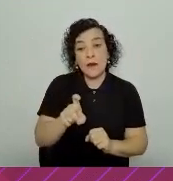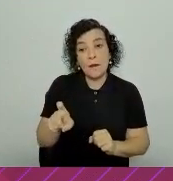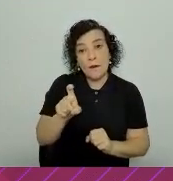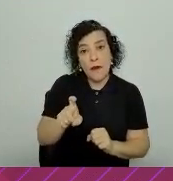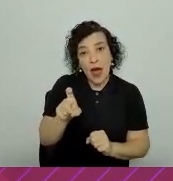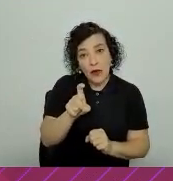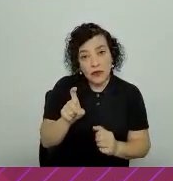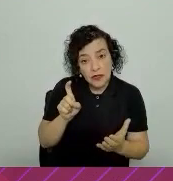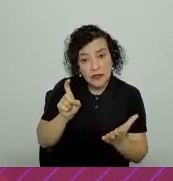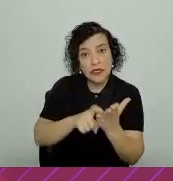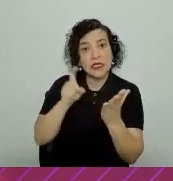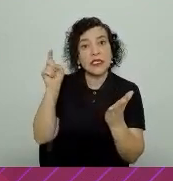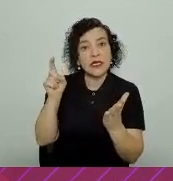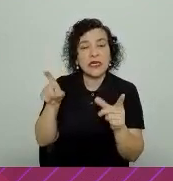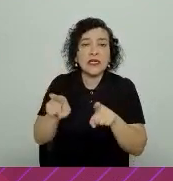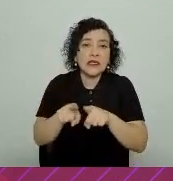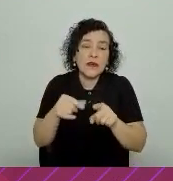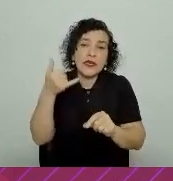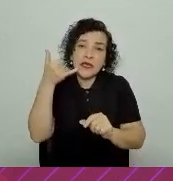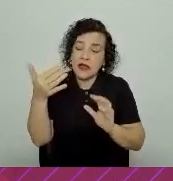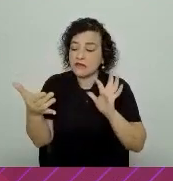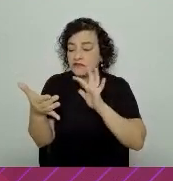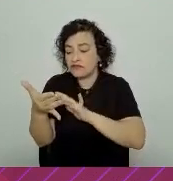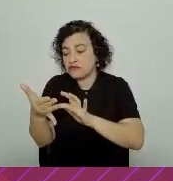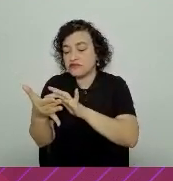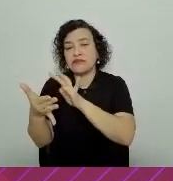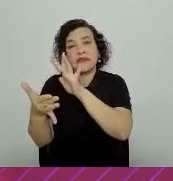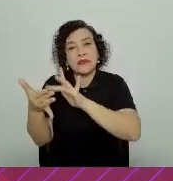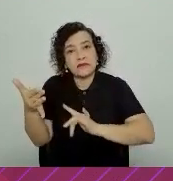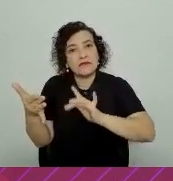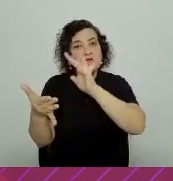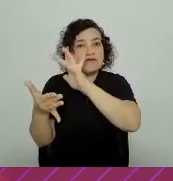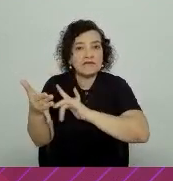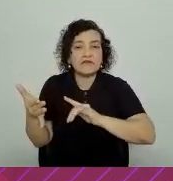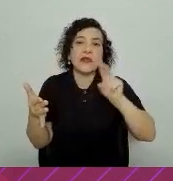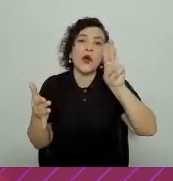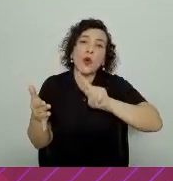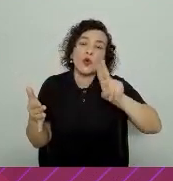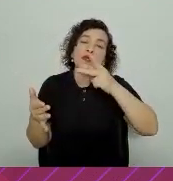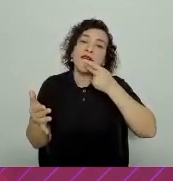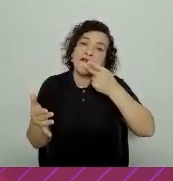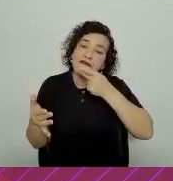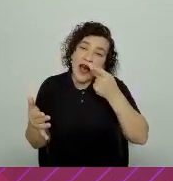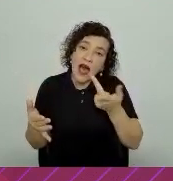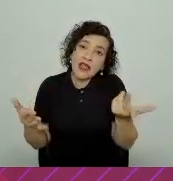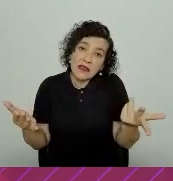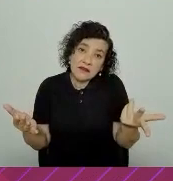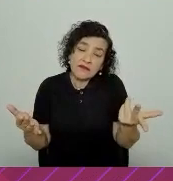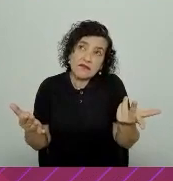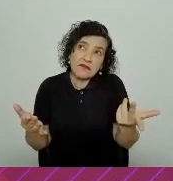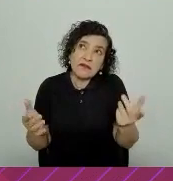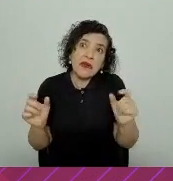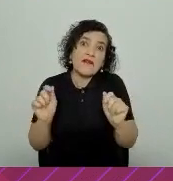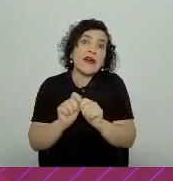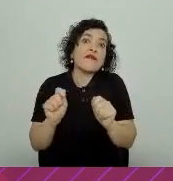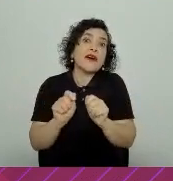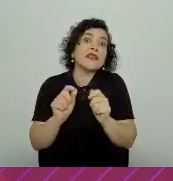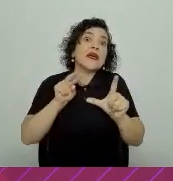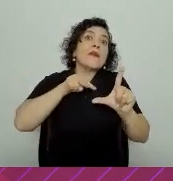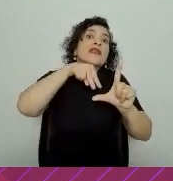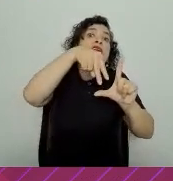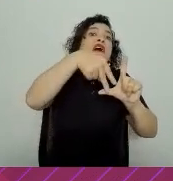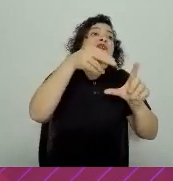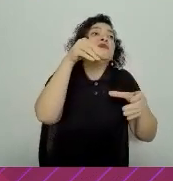toca no celular desliza já usa fala e que que nós vamos fazer no meta verso